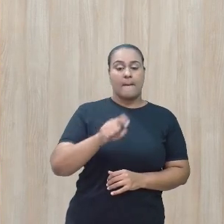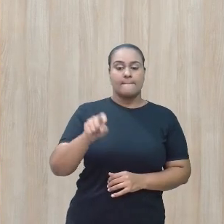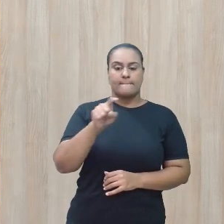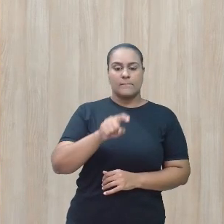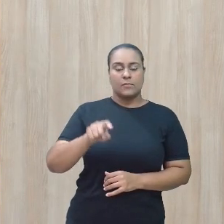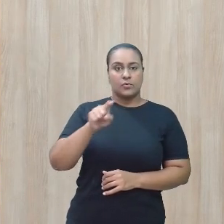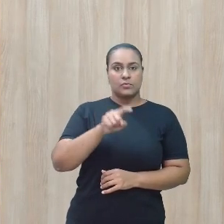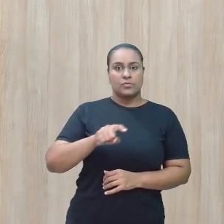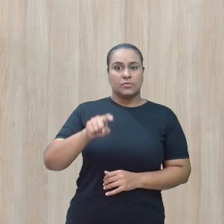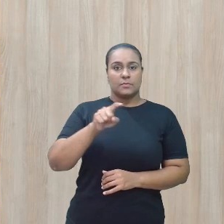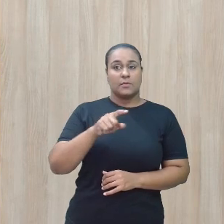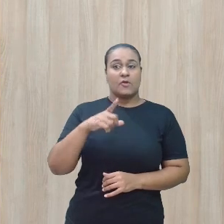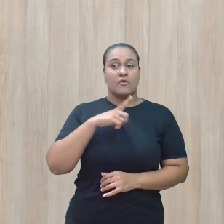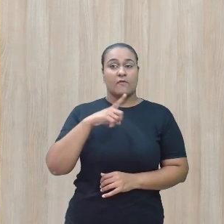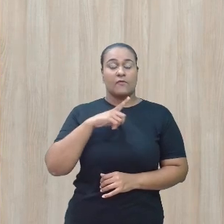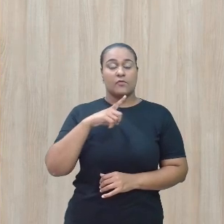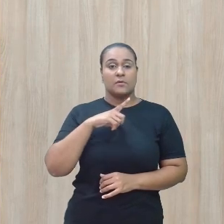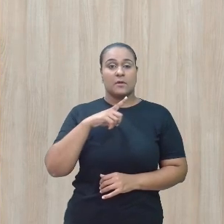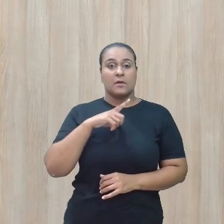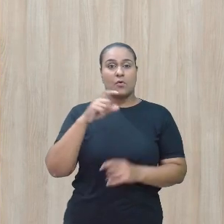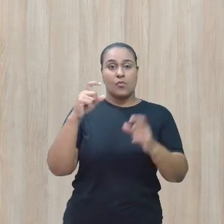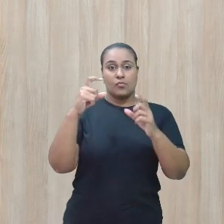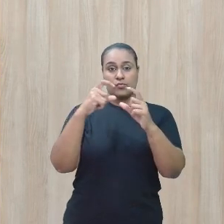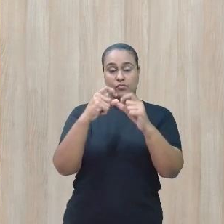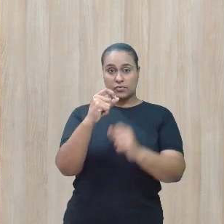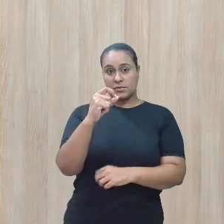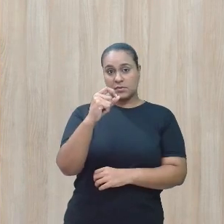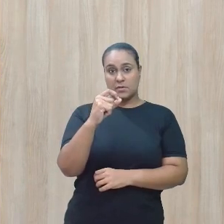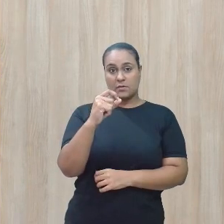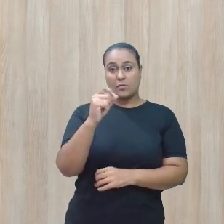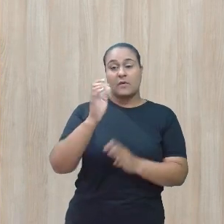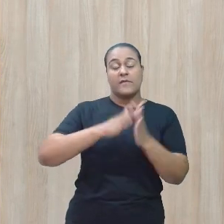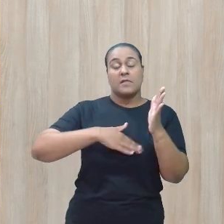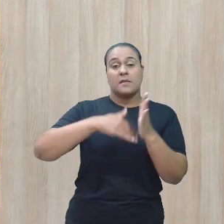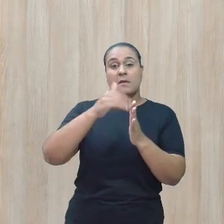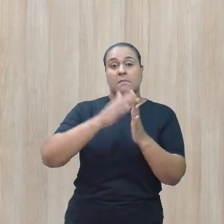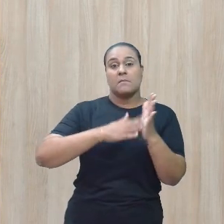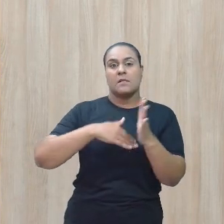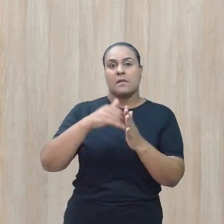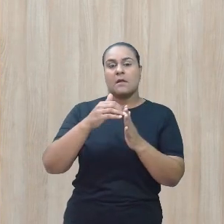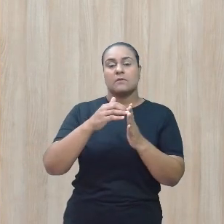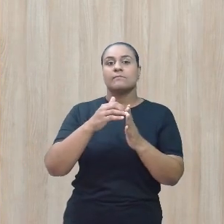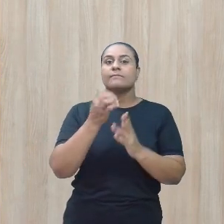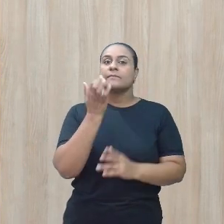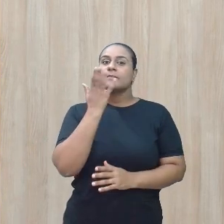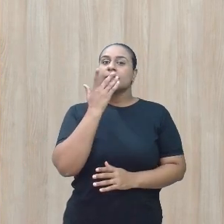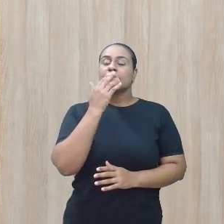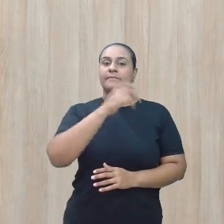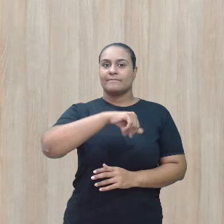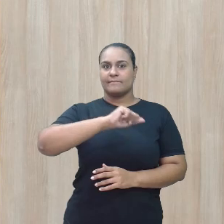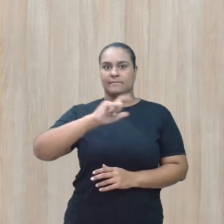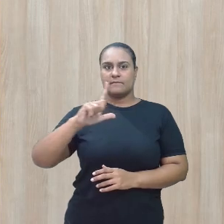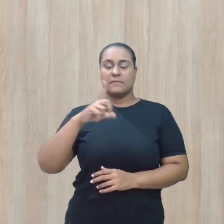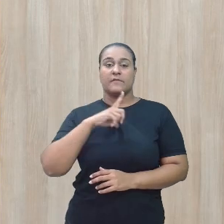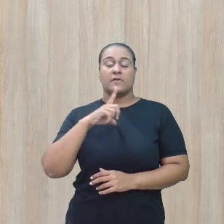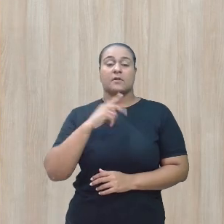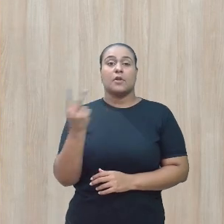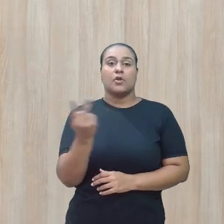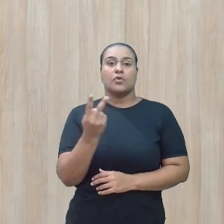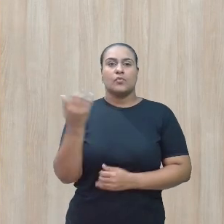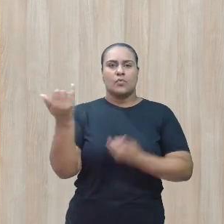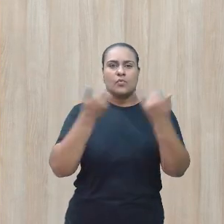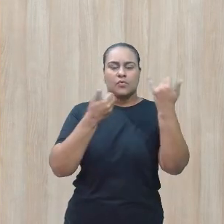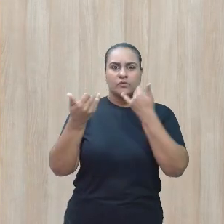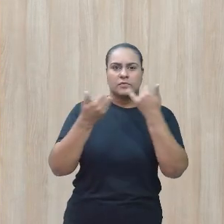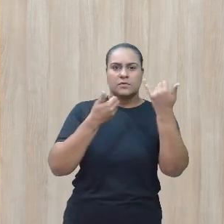meio, eu vou ter o círculo e ele vai ter que ser pintado de azul. Então, a gente vai ter duas informações para